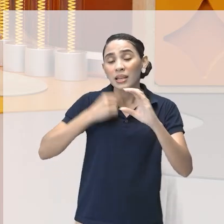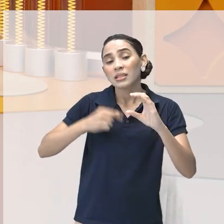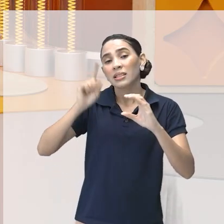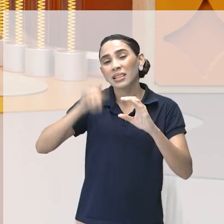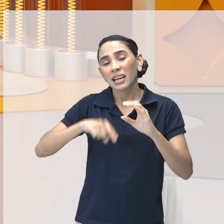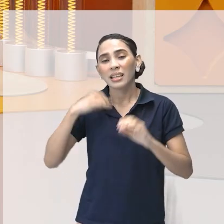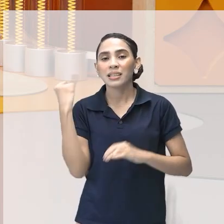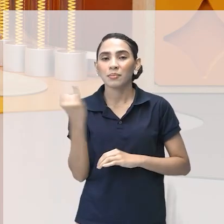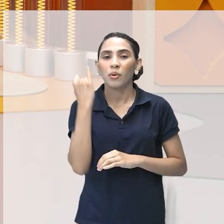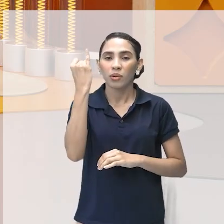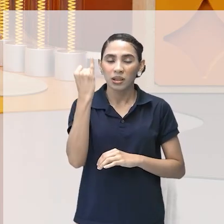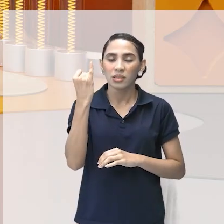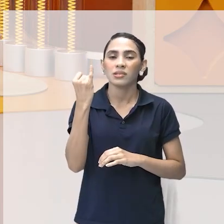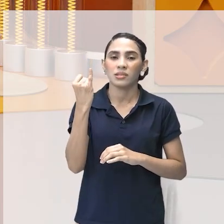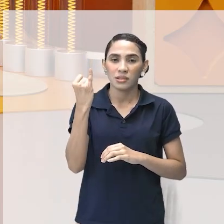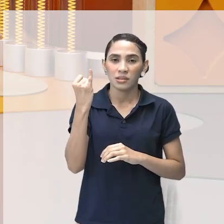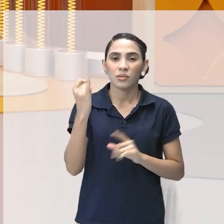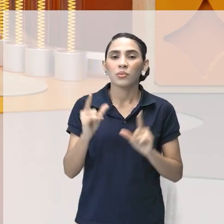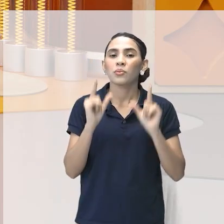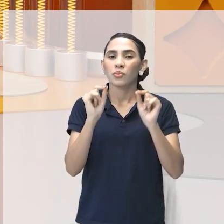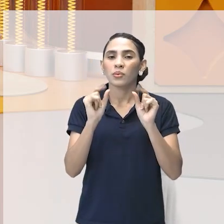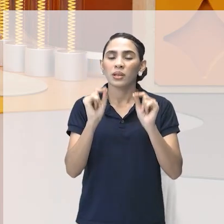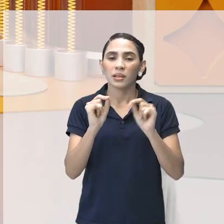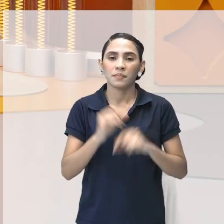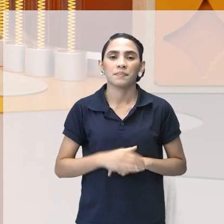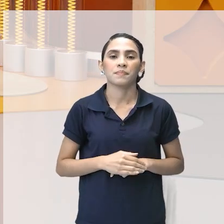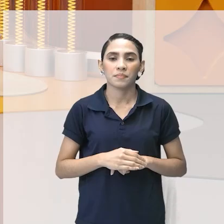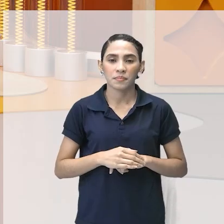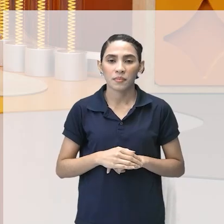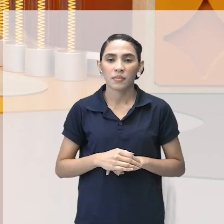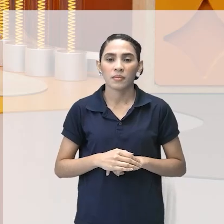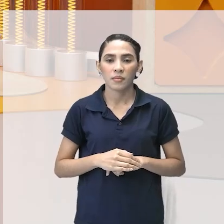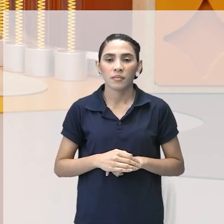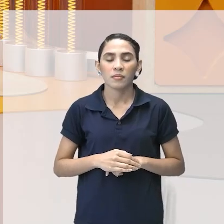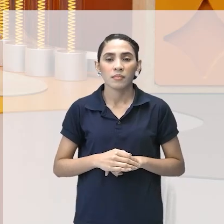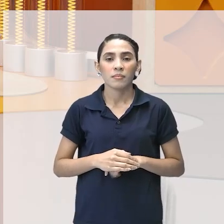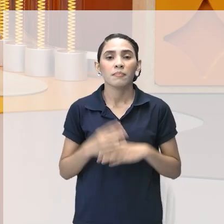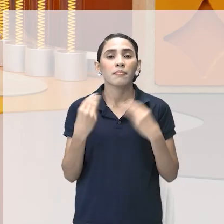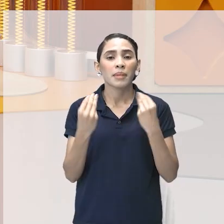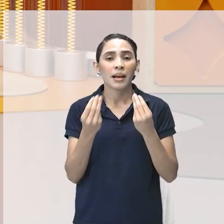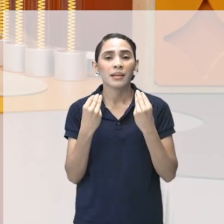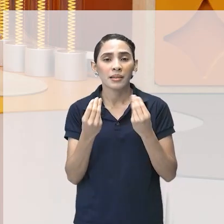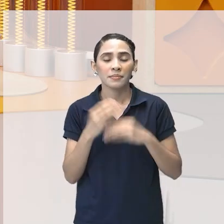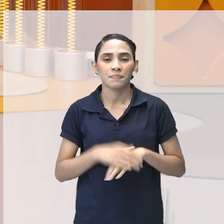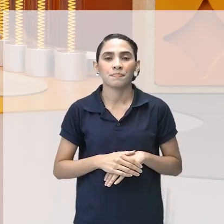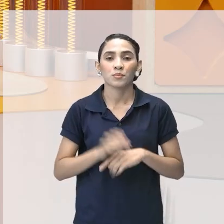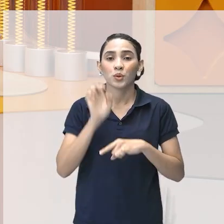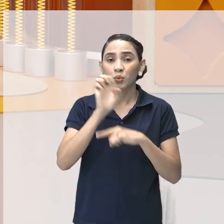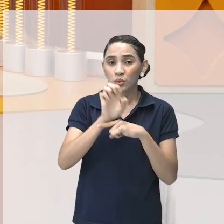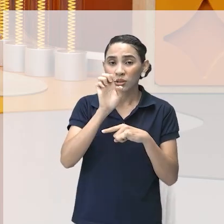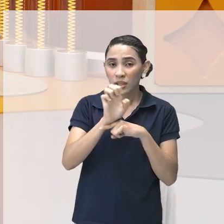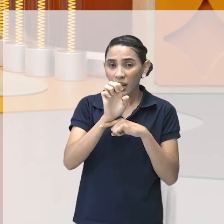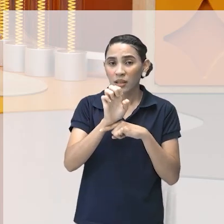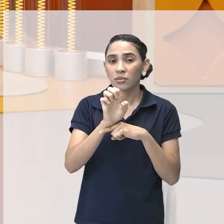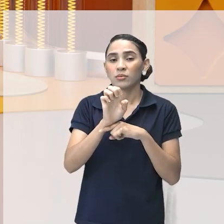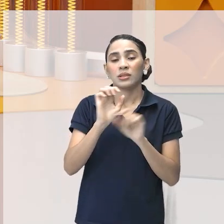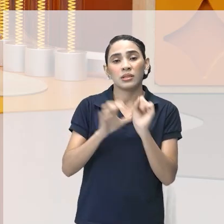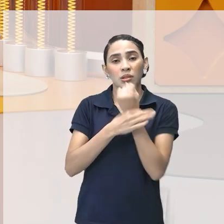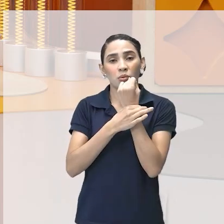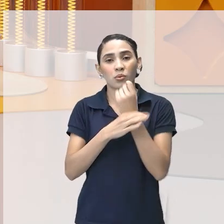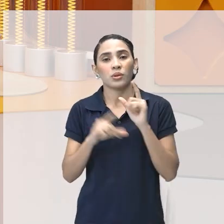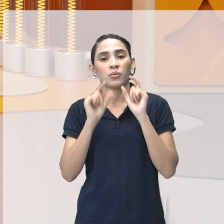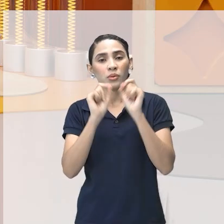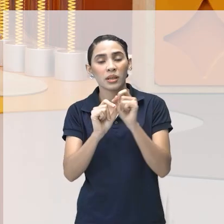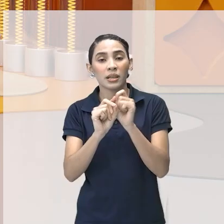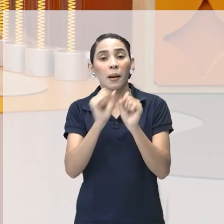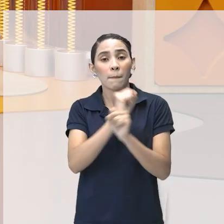ser fundamentada, né, aí que vai ser fundamental, na verdade, para que o Estado, né, ele assegure